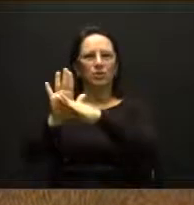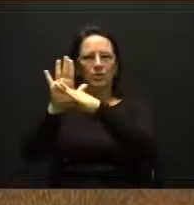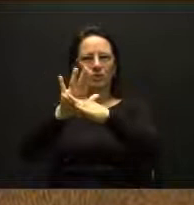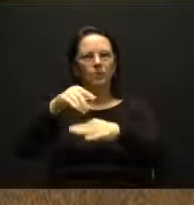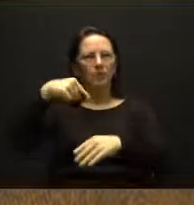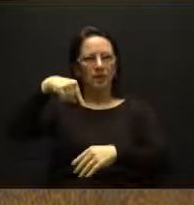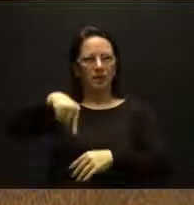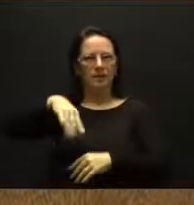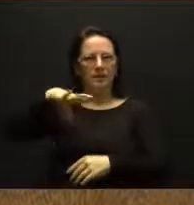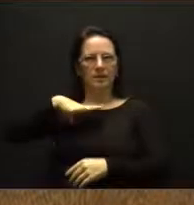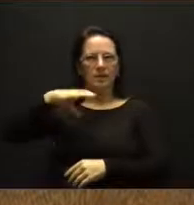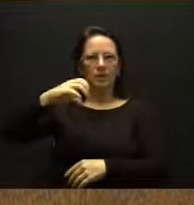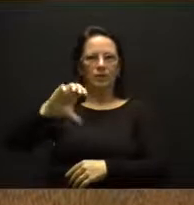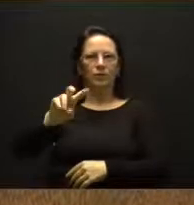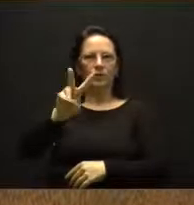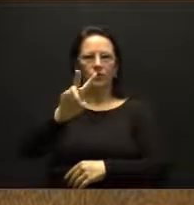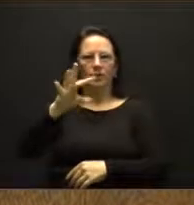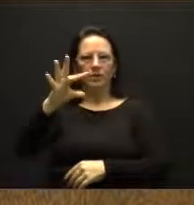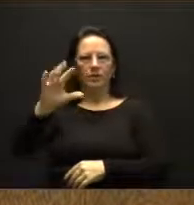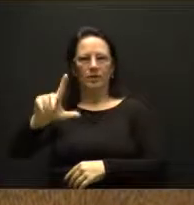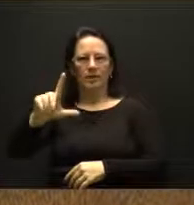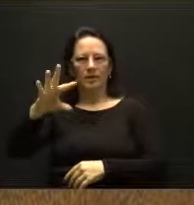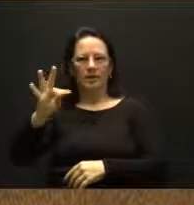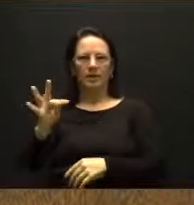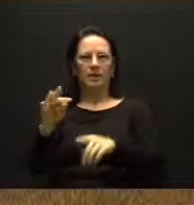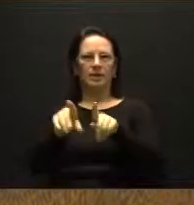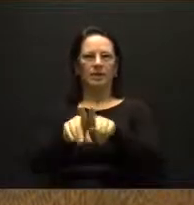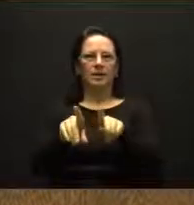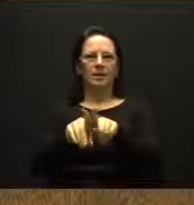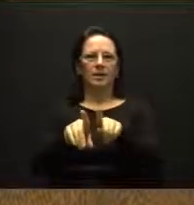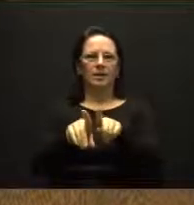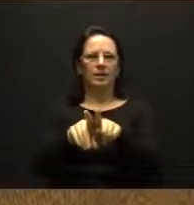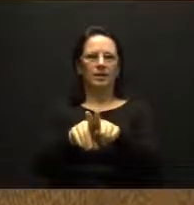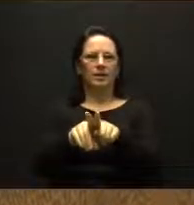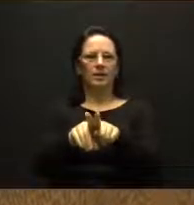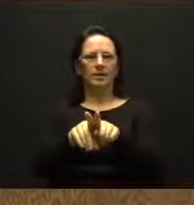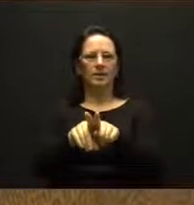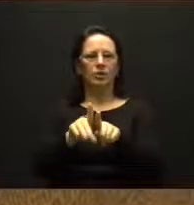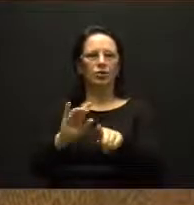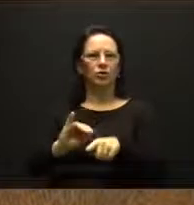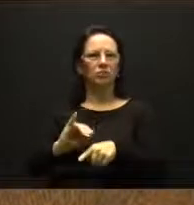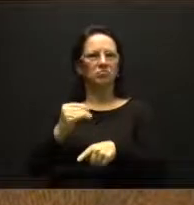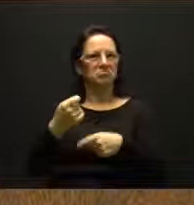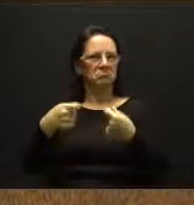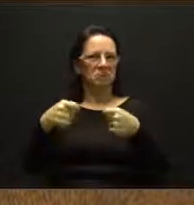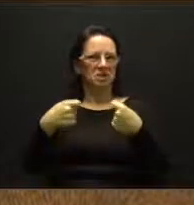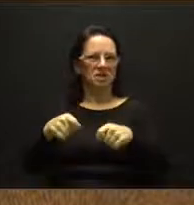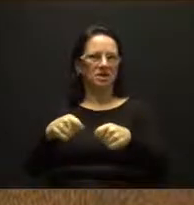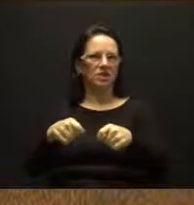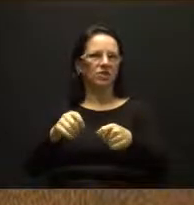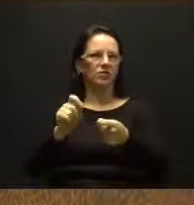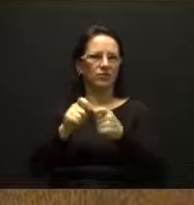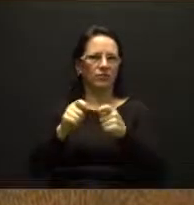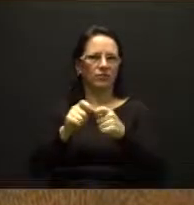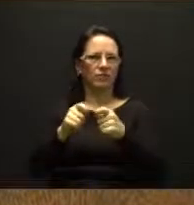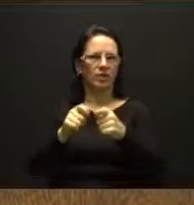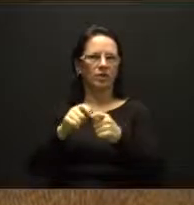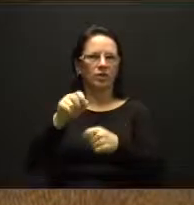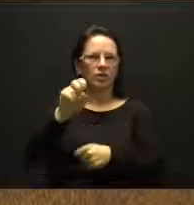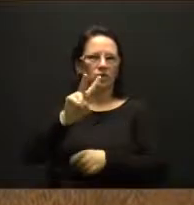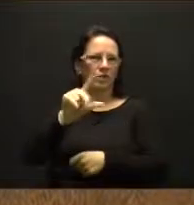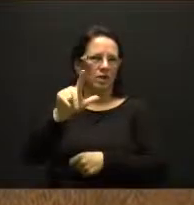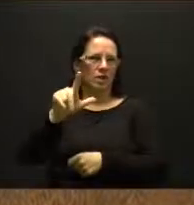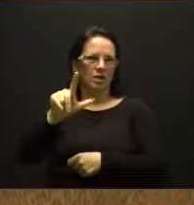cidade a expansão propriamente dita não necessariamente precisa ser realizado através do vlt